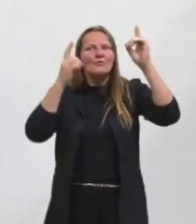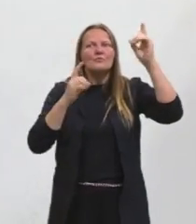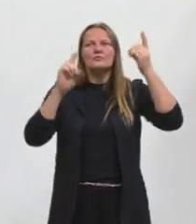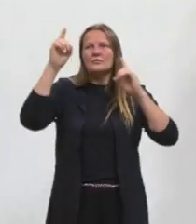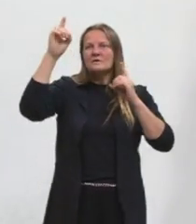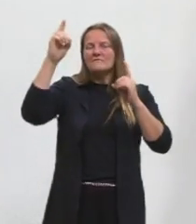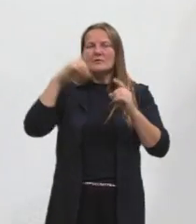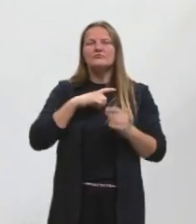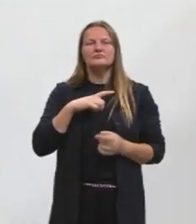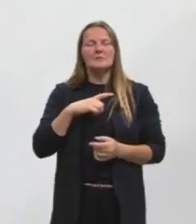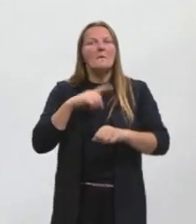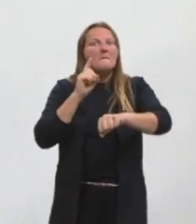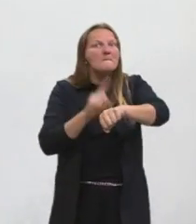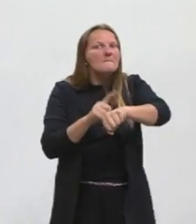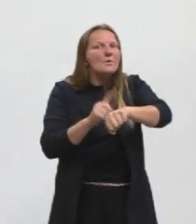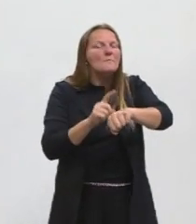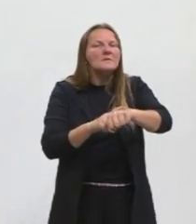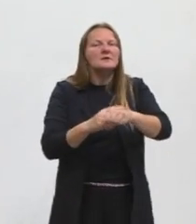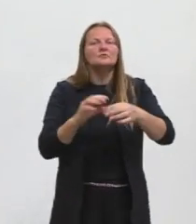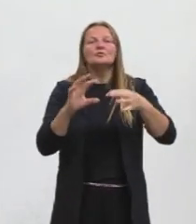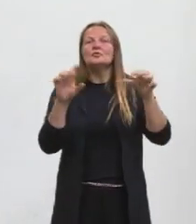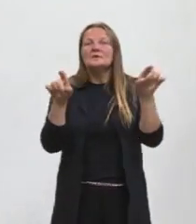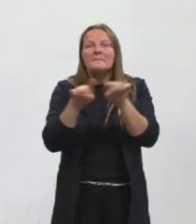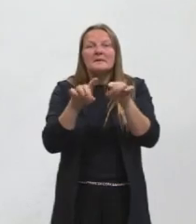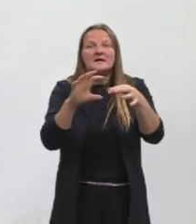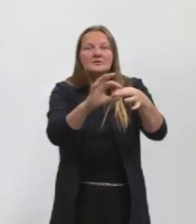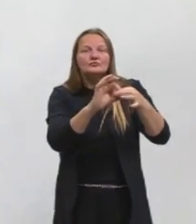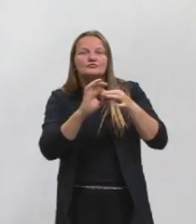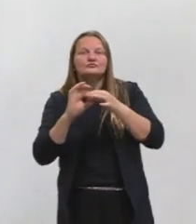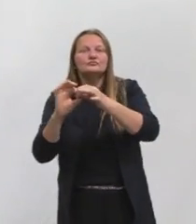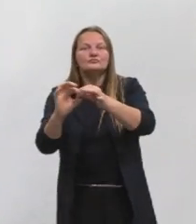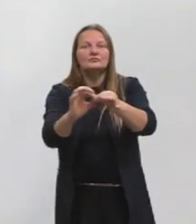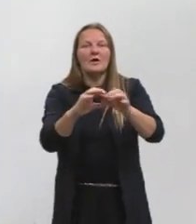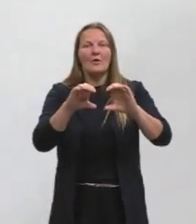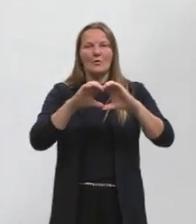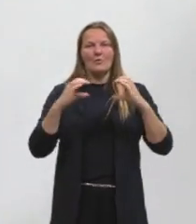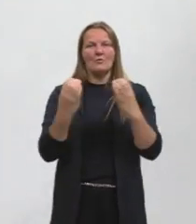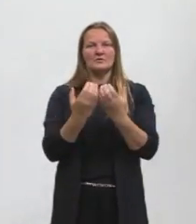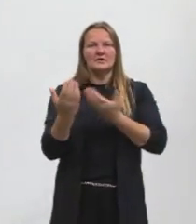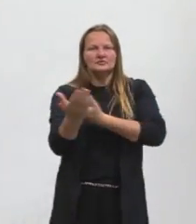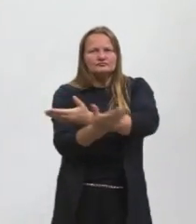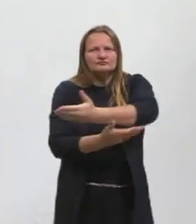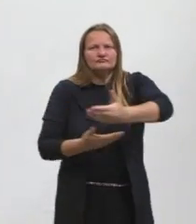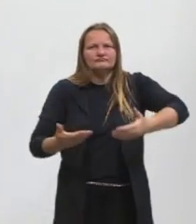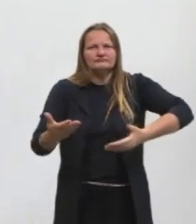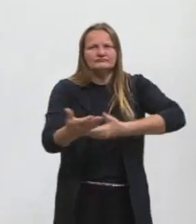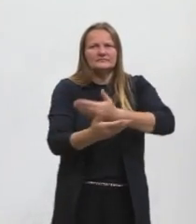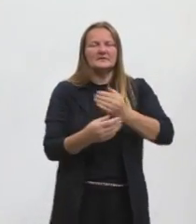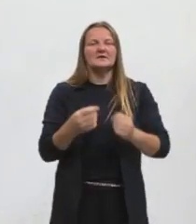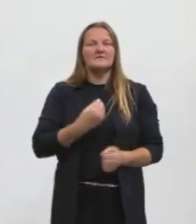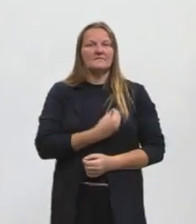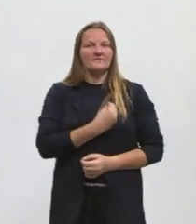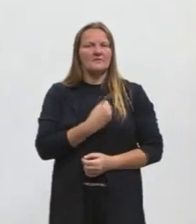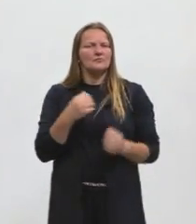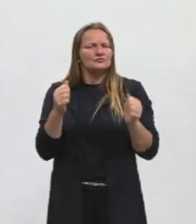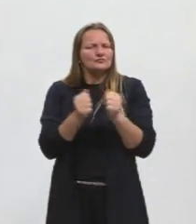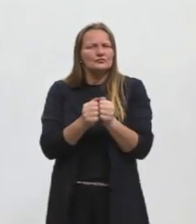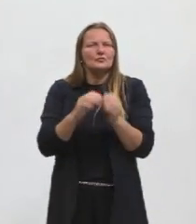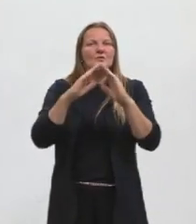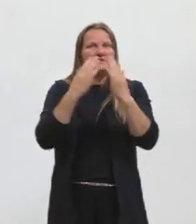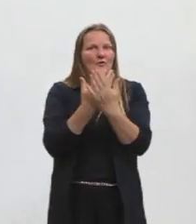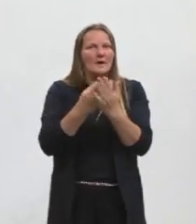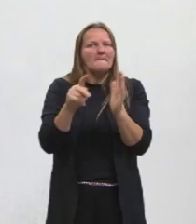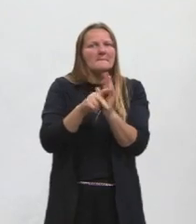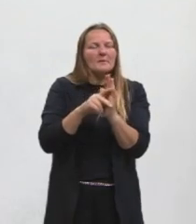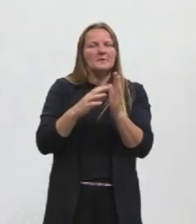ele é um momento de integração da comunidade né quem já viveu acompanhou de perto e as escolas de samba sabe